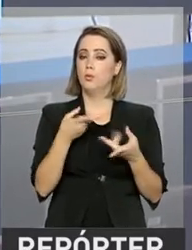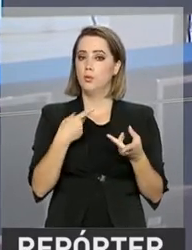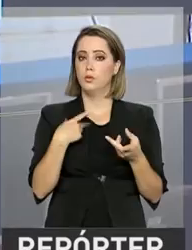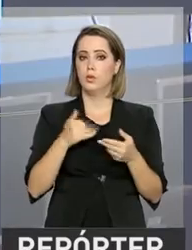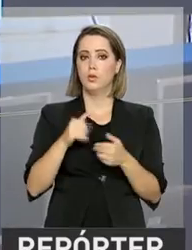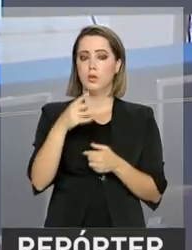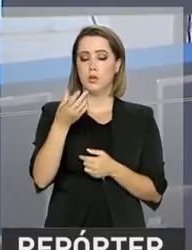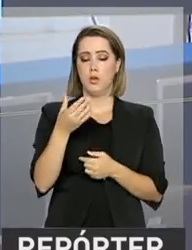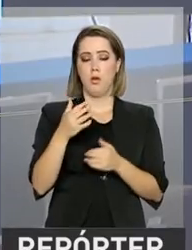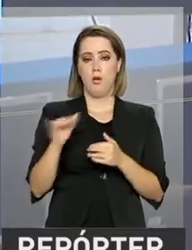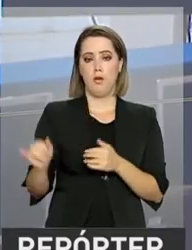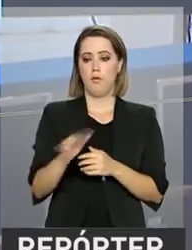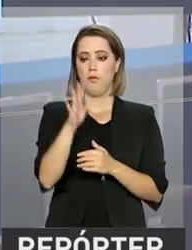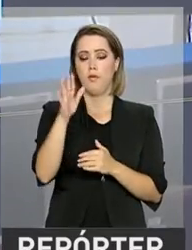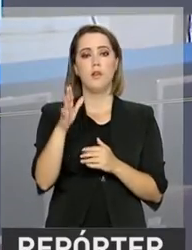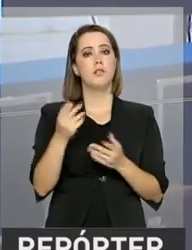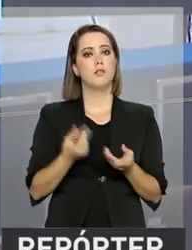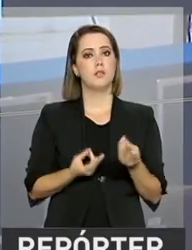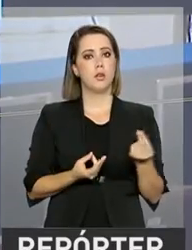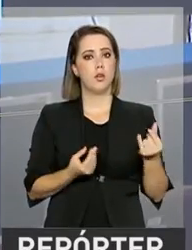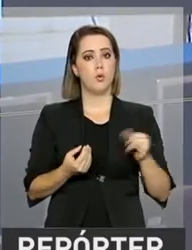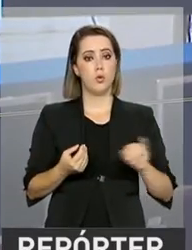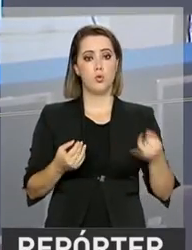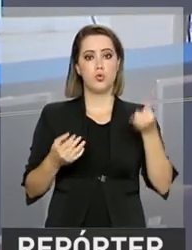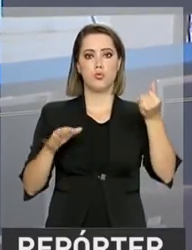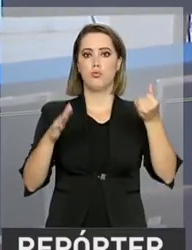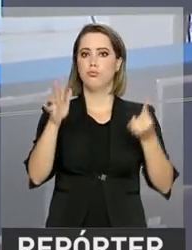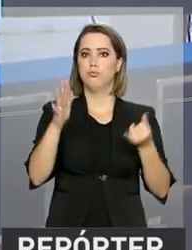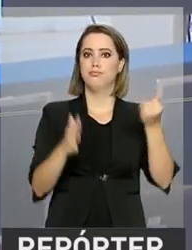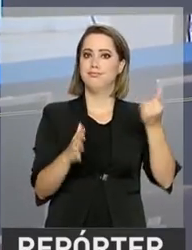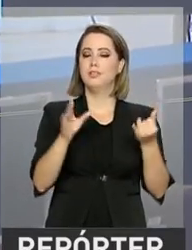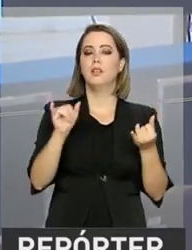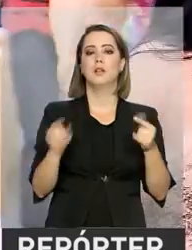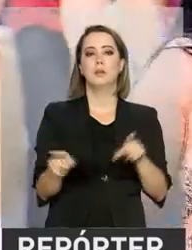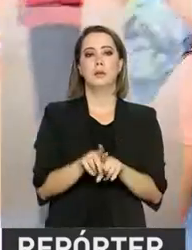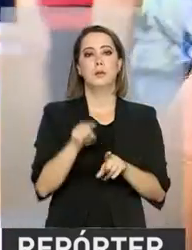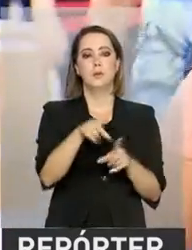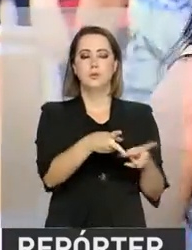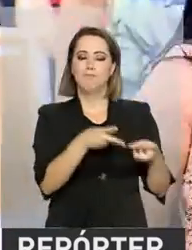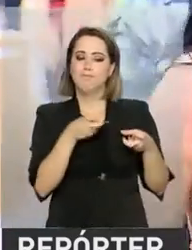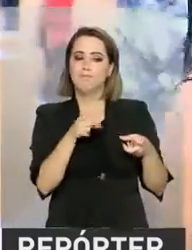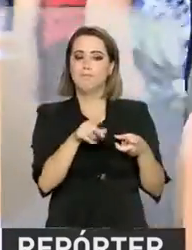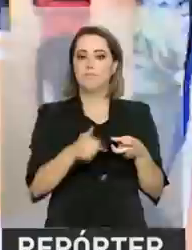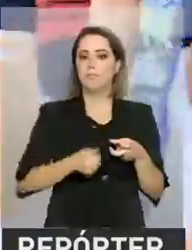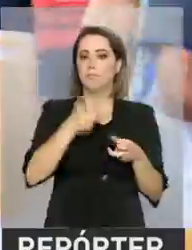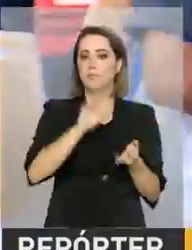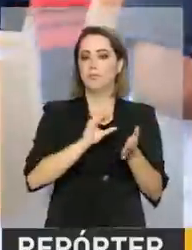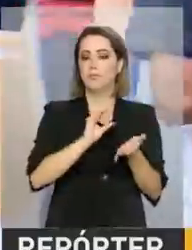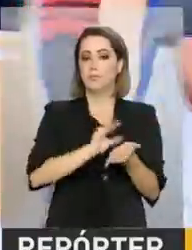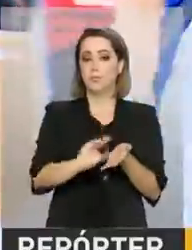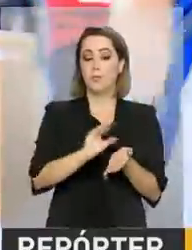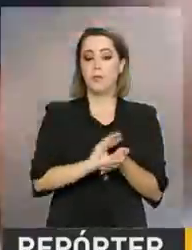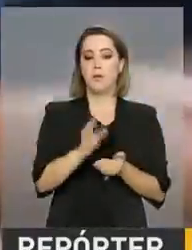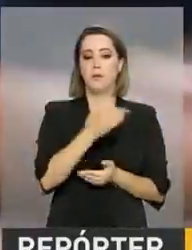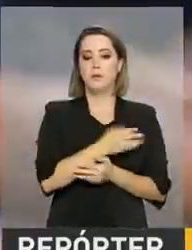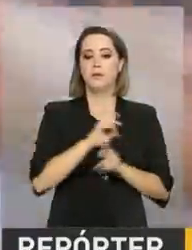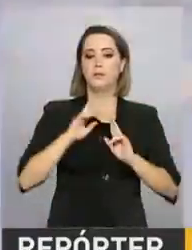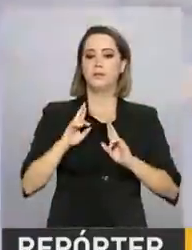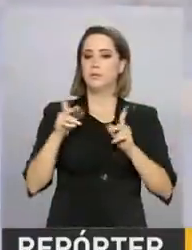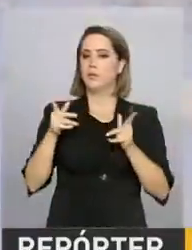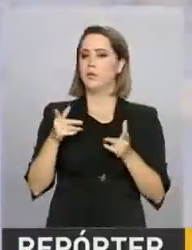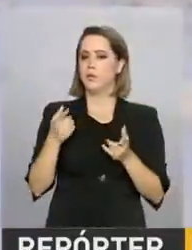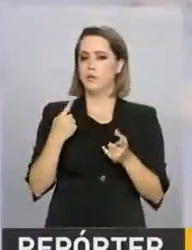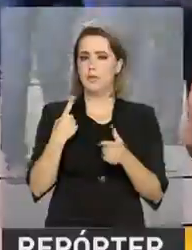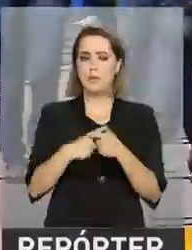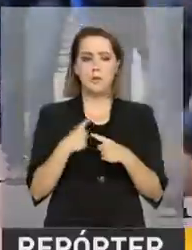nove meses um atrativo a mais para quem quer aplicar por diferentes motivos muitos